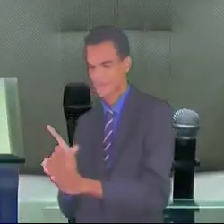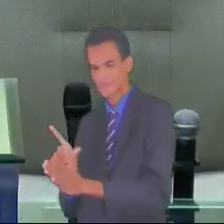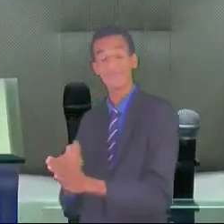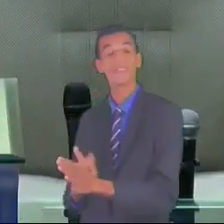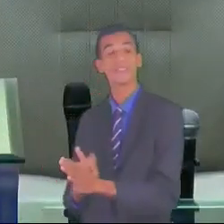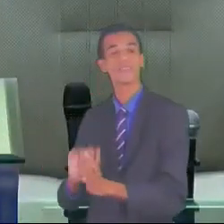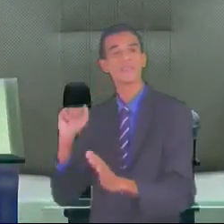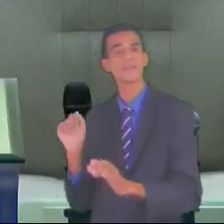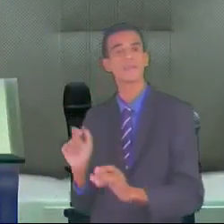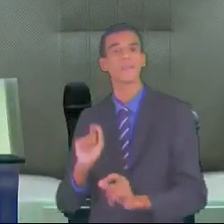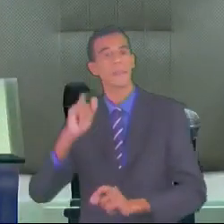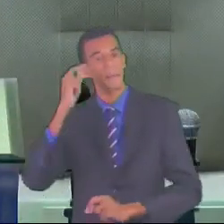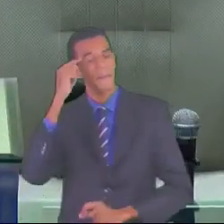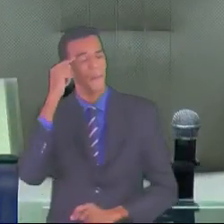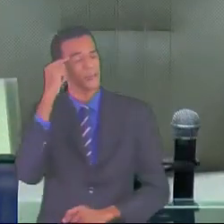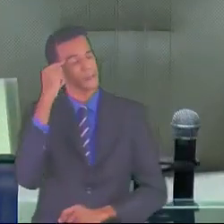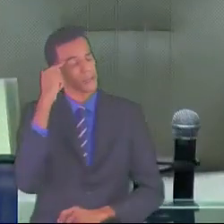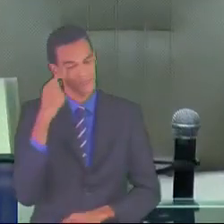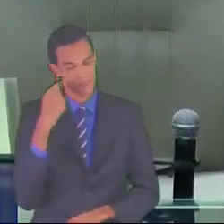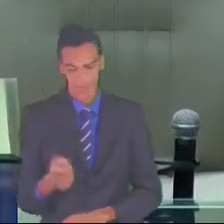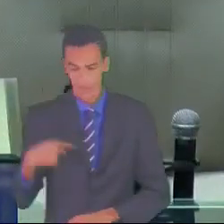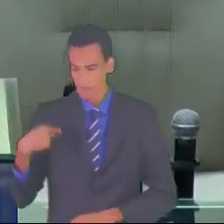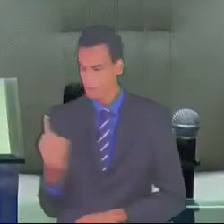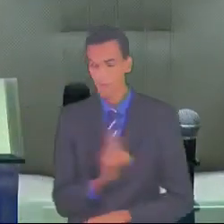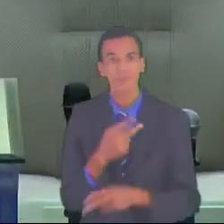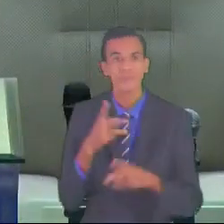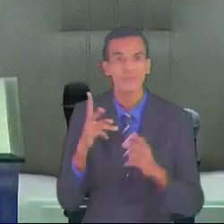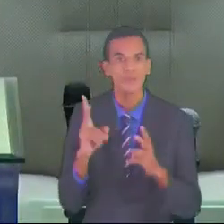Vocês já imaginaram que nós fazemos a mesma coisa?